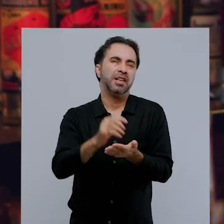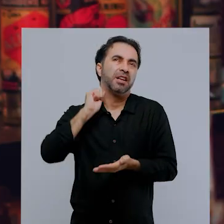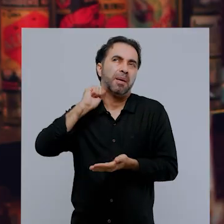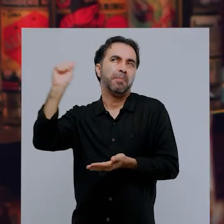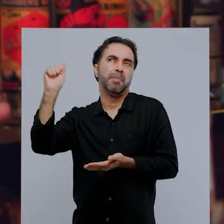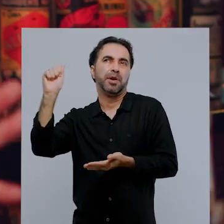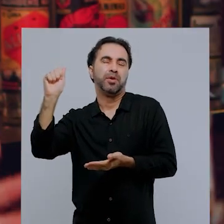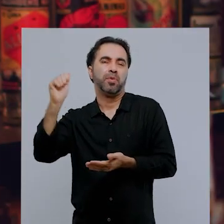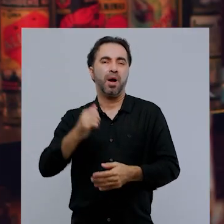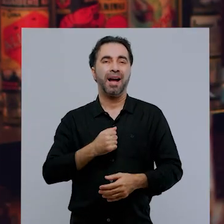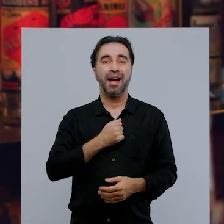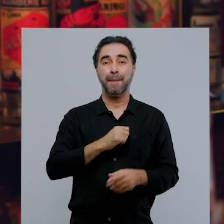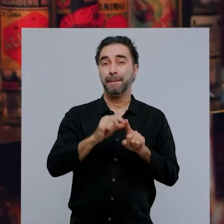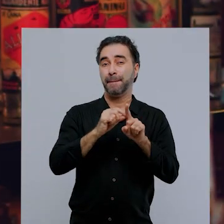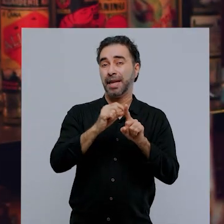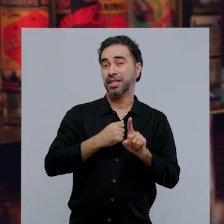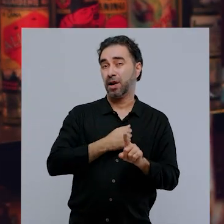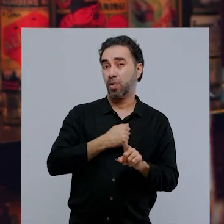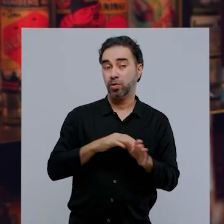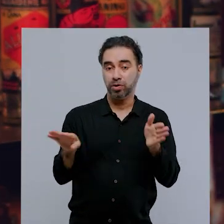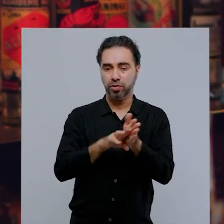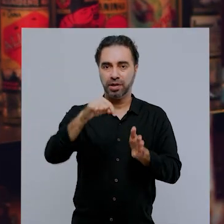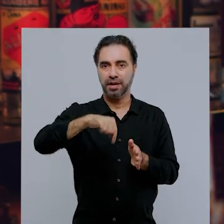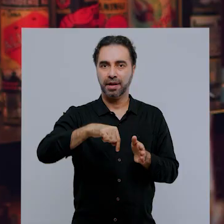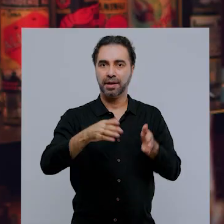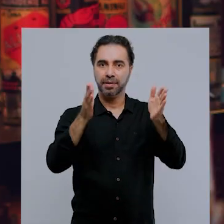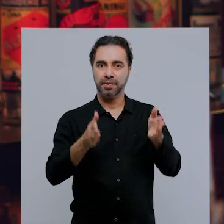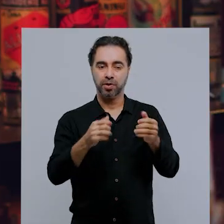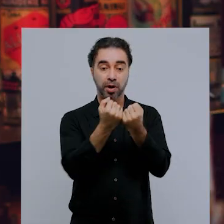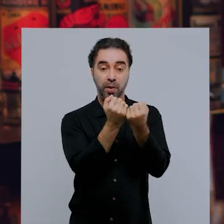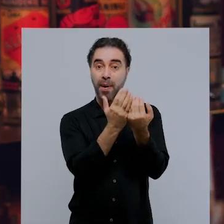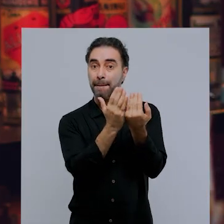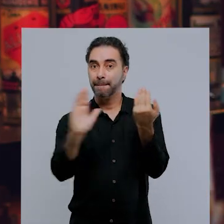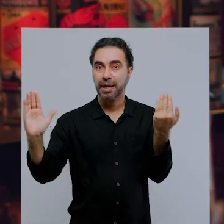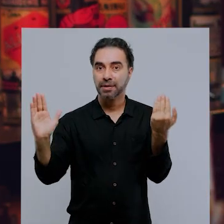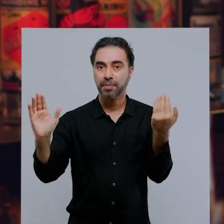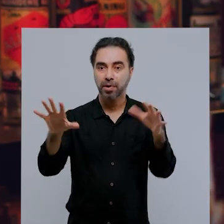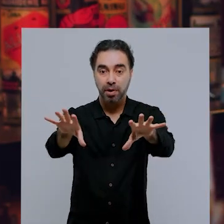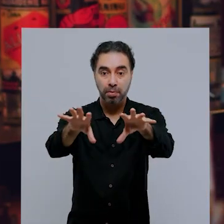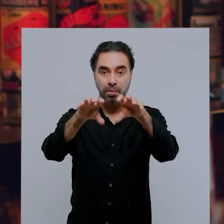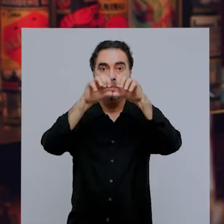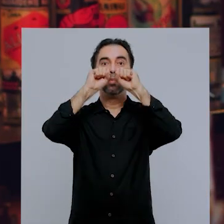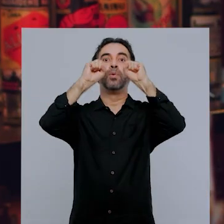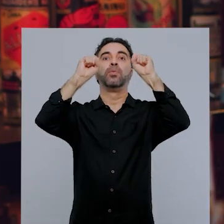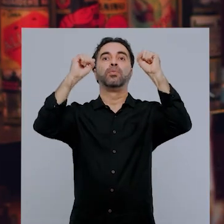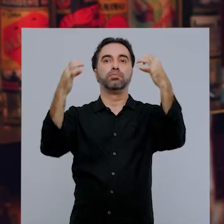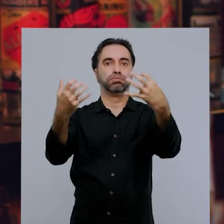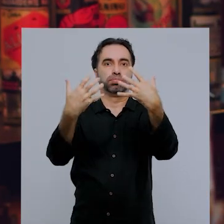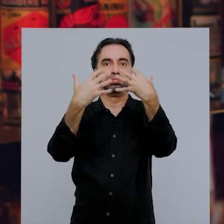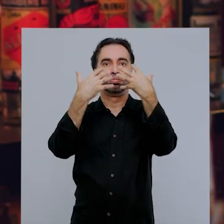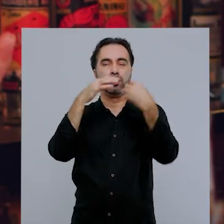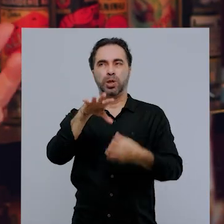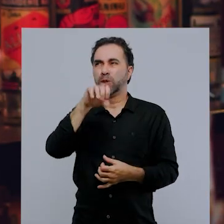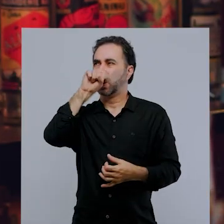lá para agosto que eu cheguei nesse edifício. E a hora que eu abri essa porta, veio um vapor, assim,